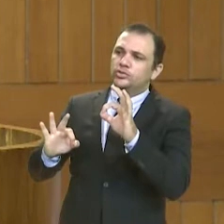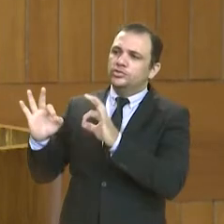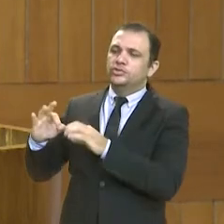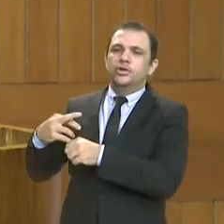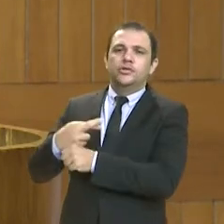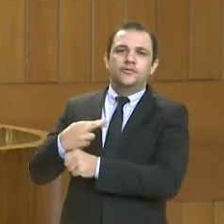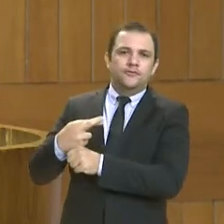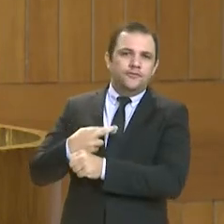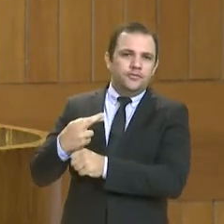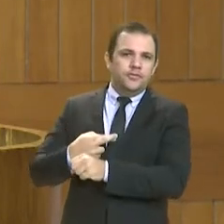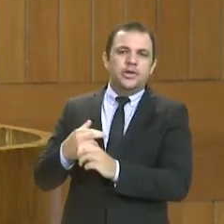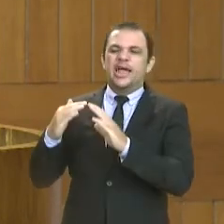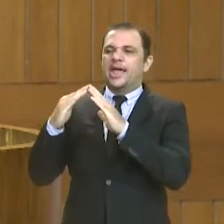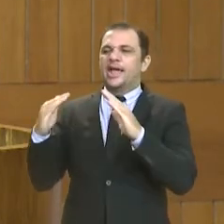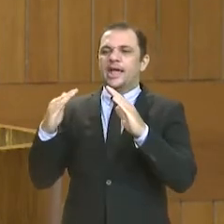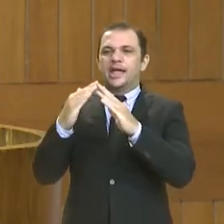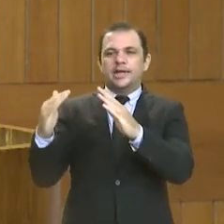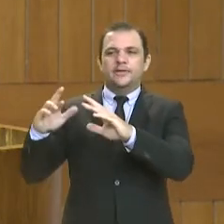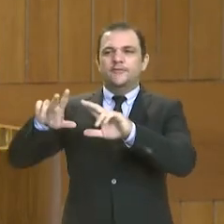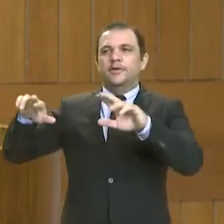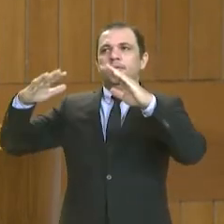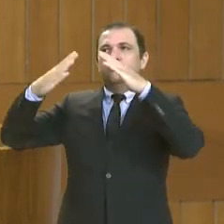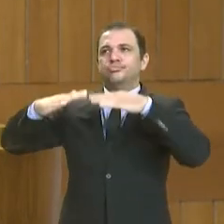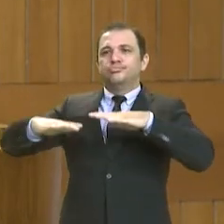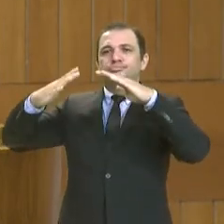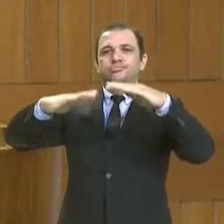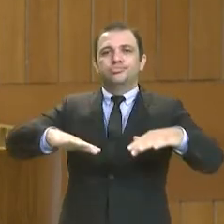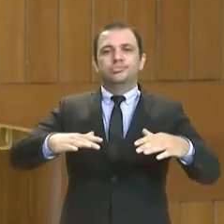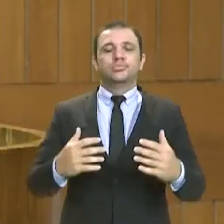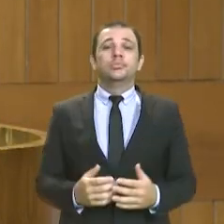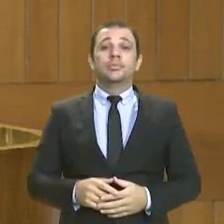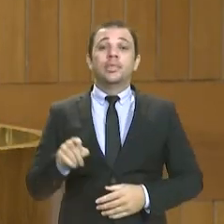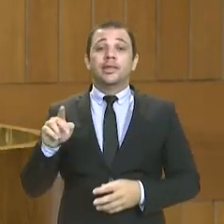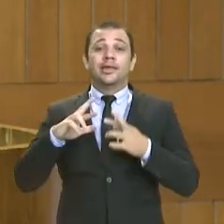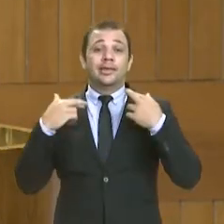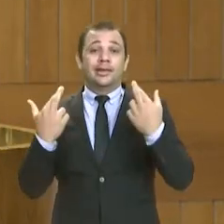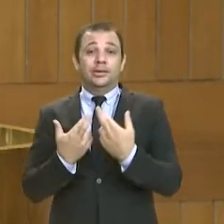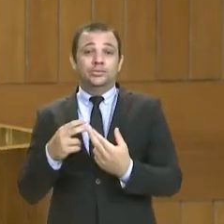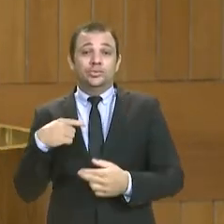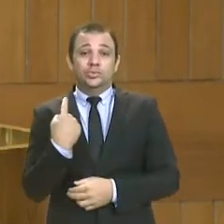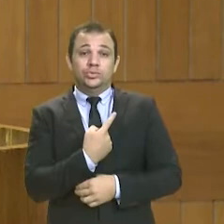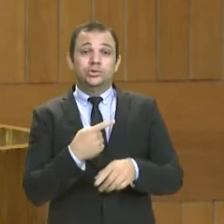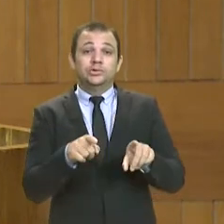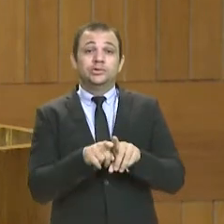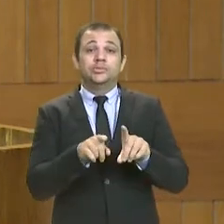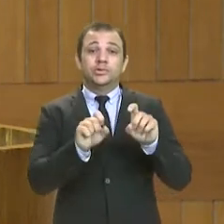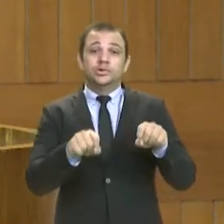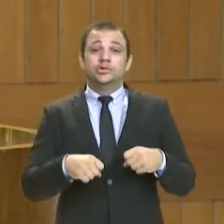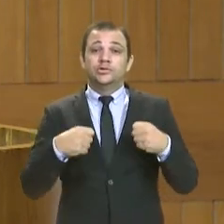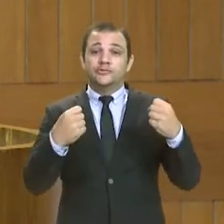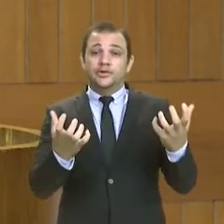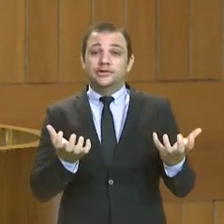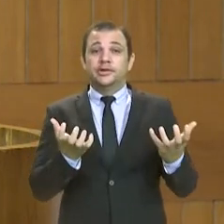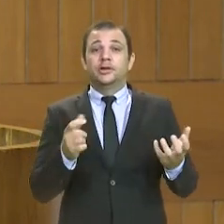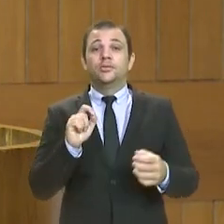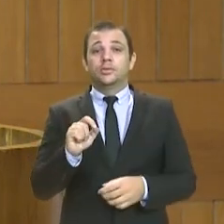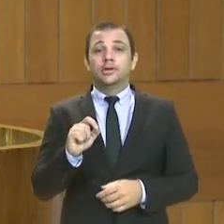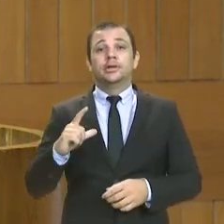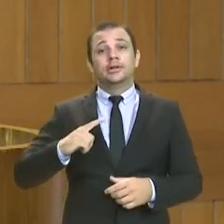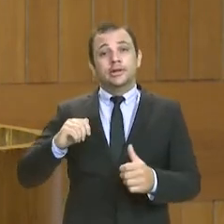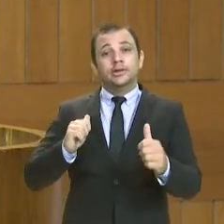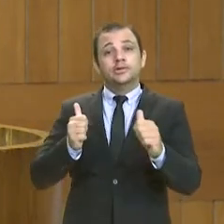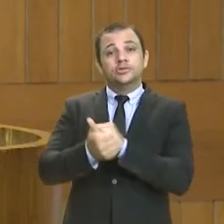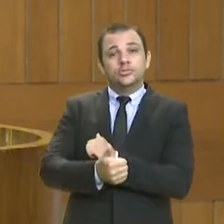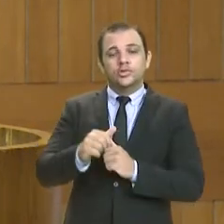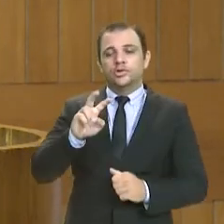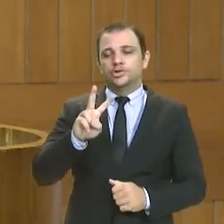e dentro dessa reunião também estamos tentando ingressar o esporte de vaquejada dentro da Expoema. Tivemos